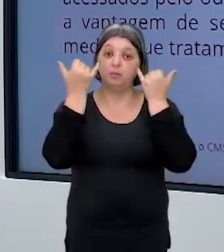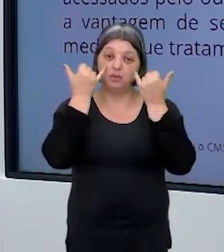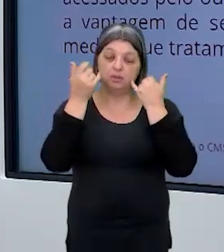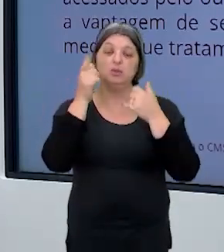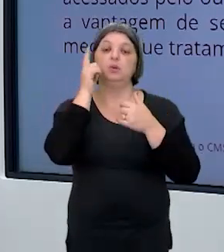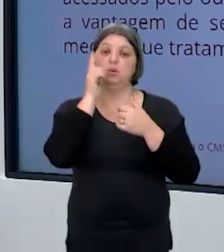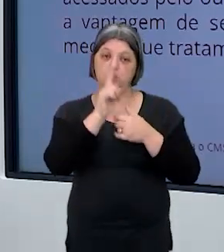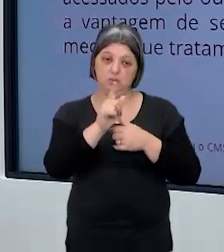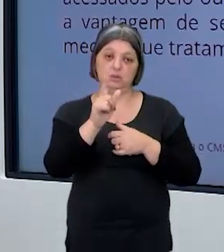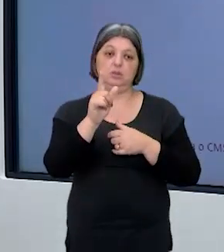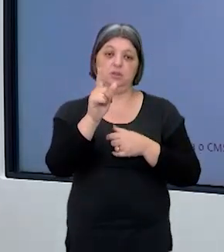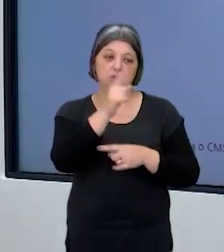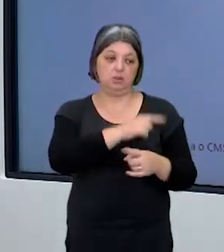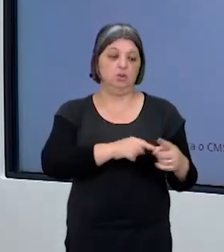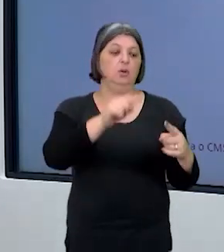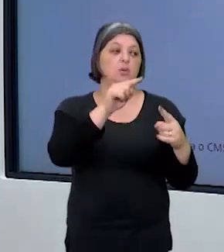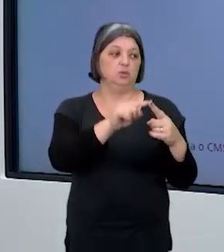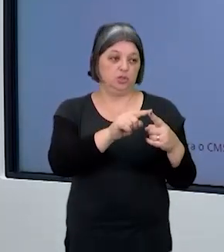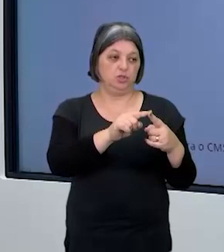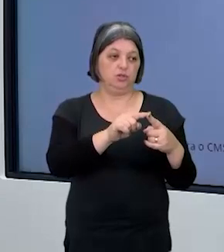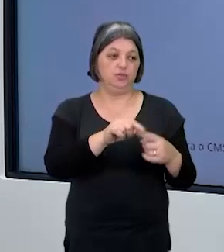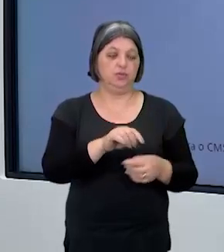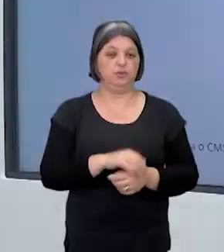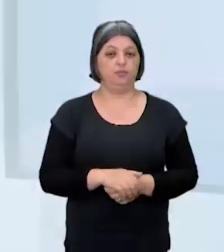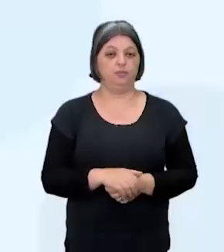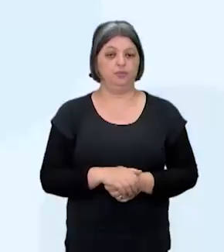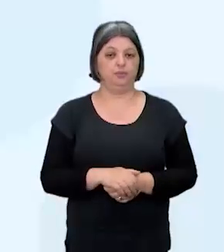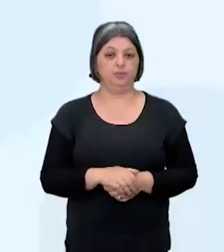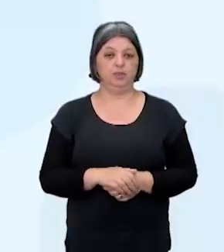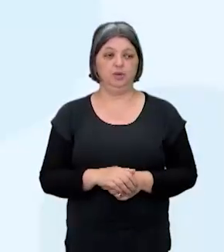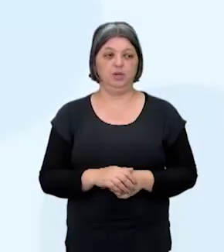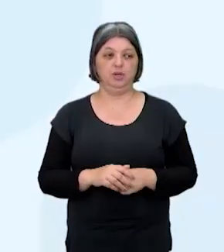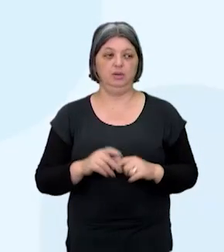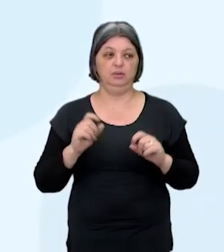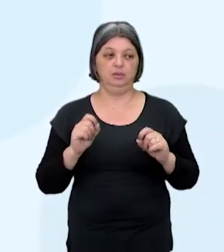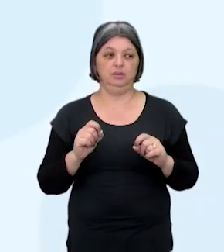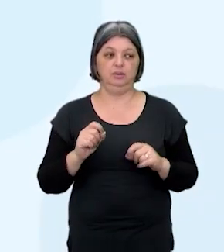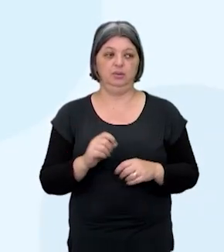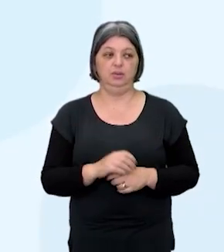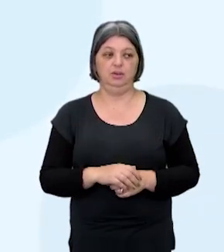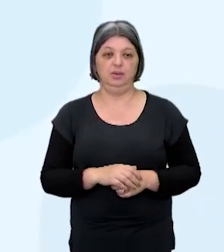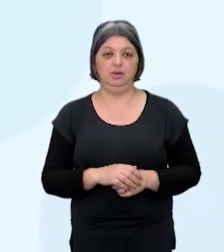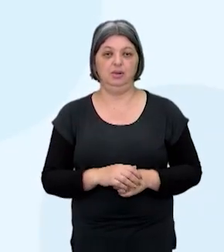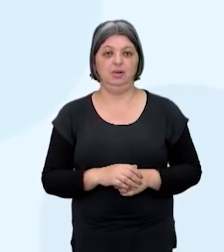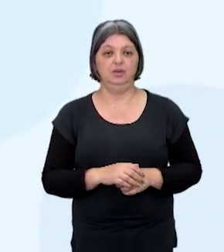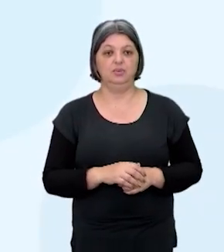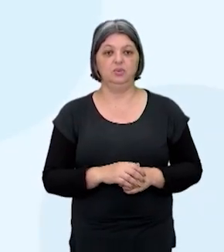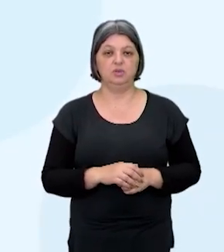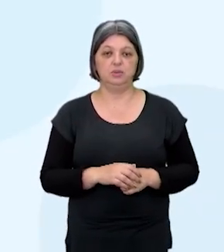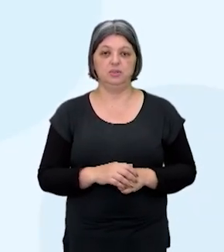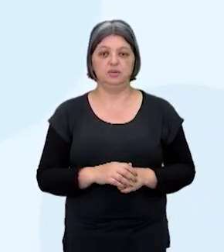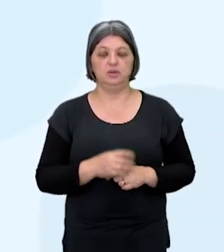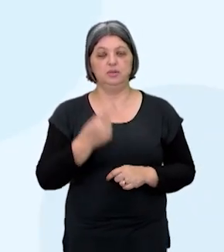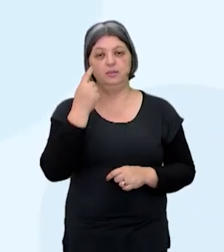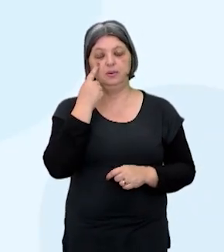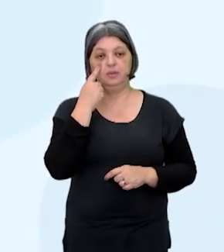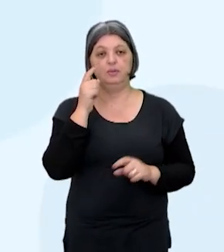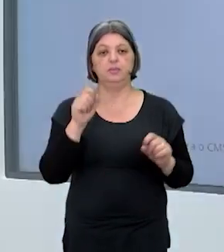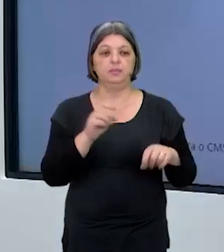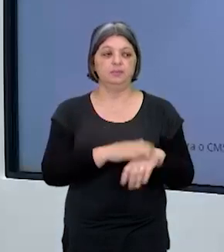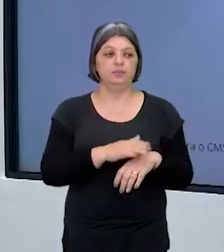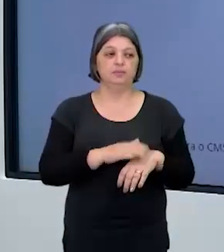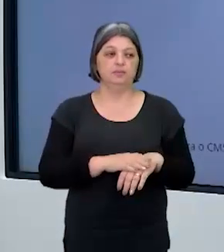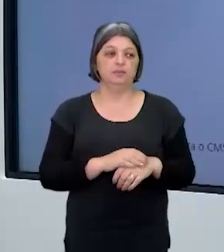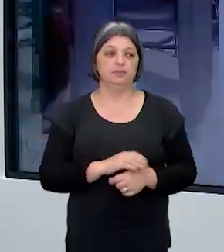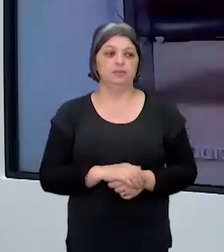o máximo possível, ok? E aí, nós vamos ouvir agora um trechinho de uma entrevista que nós fizemos com um